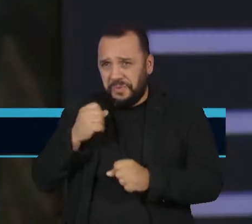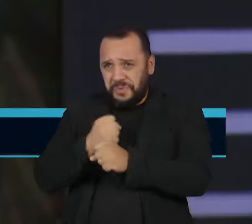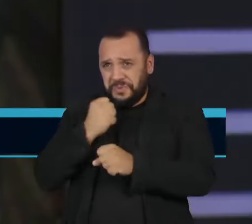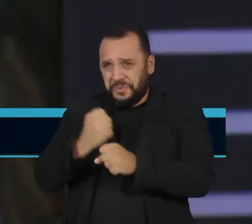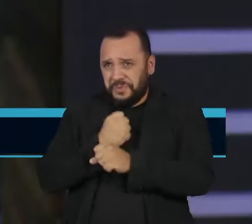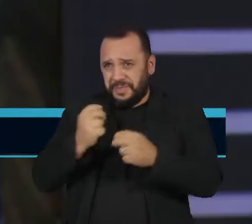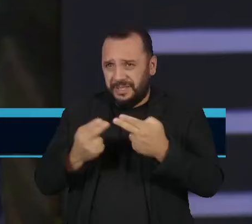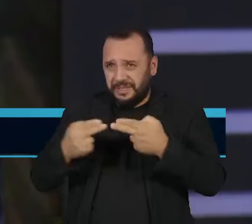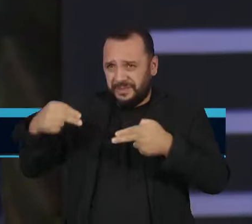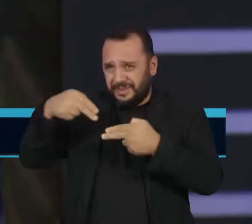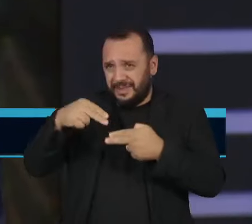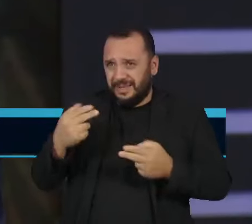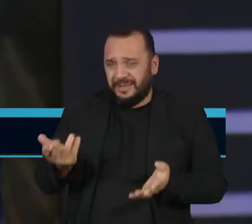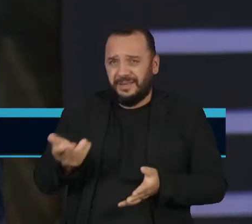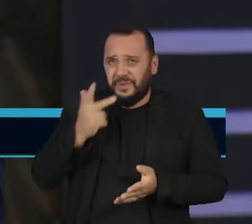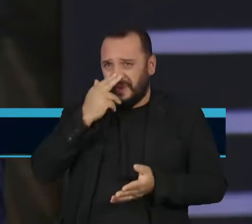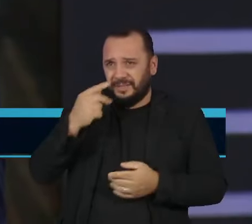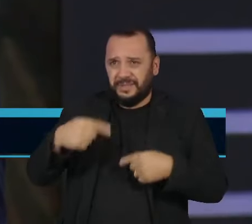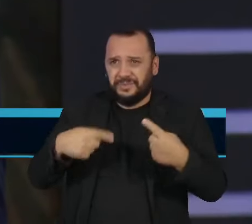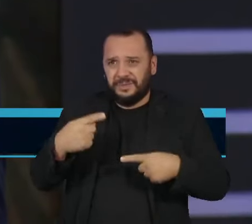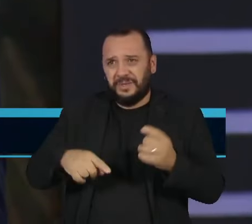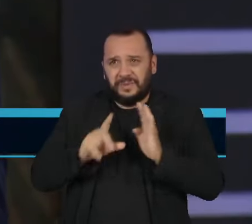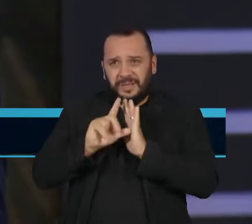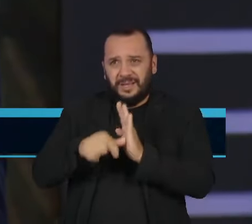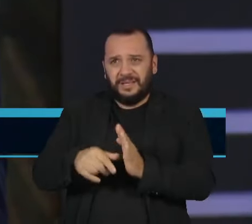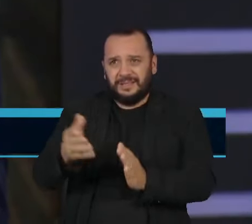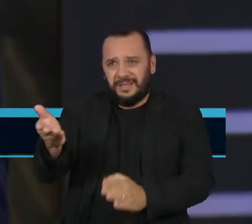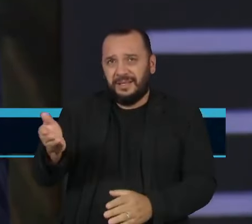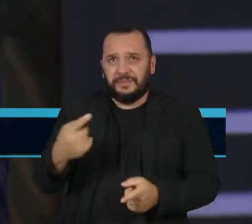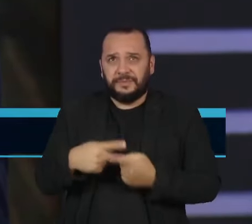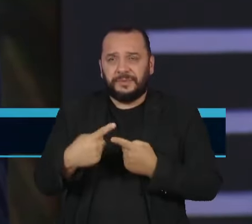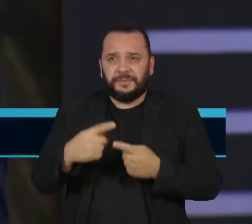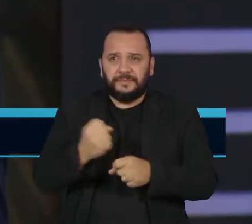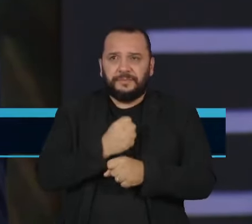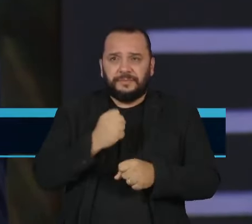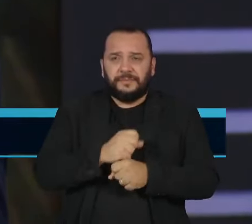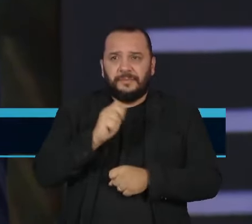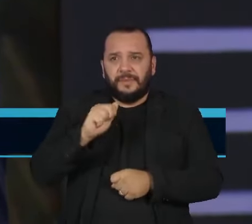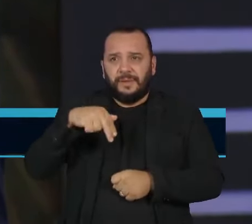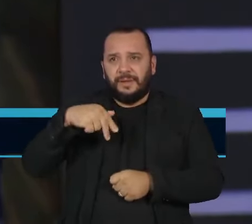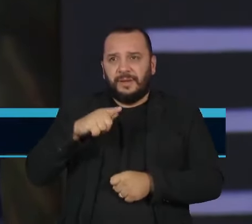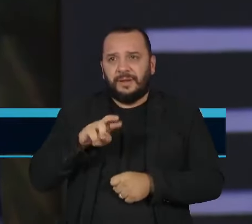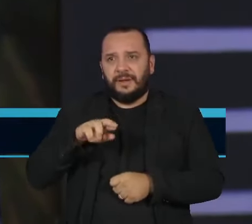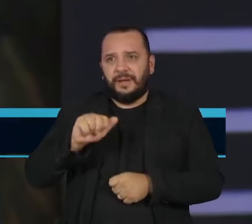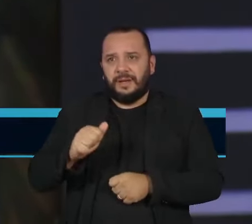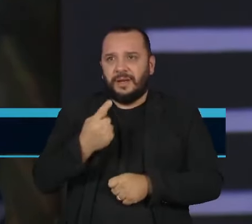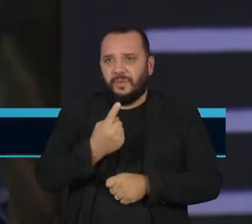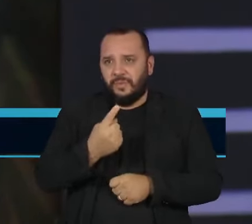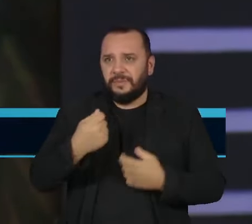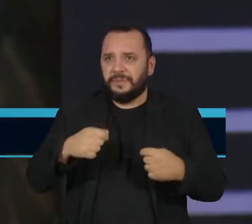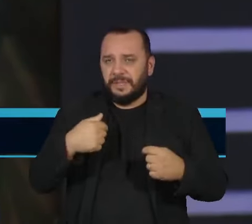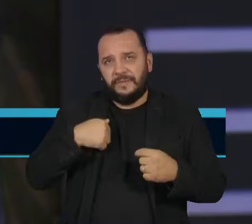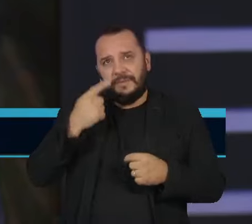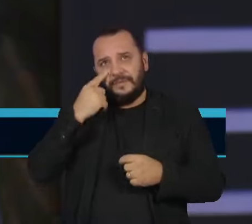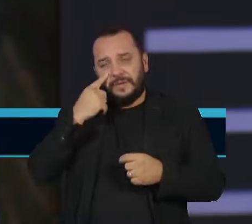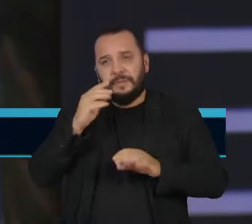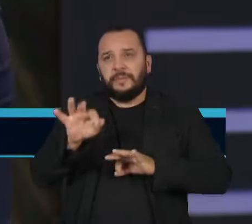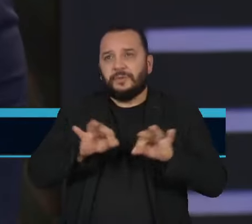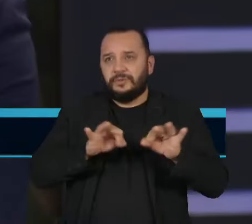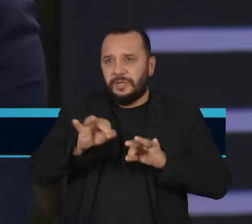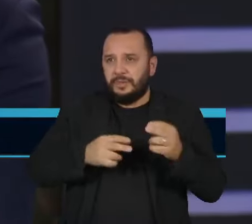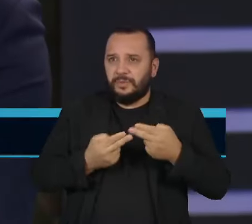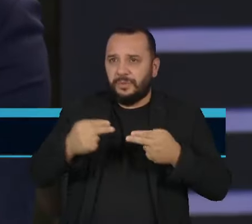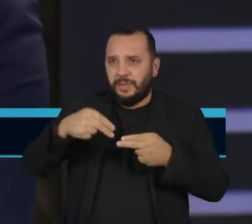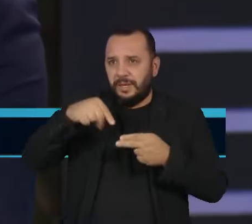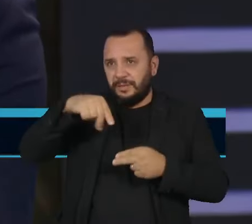discussão está até atrasada, porque tinha... Quando você ainda fez Angra 1, naquele momento você tinha que ter feito uma revisão do programa nuclear brasileiro. Não